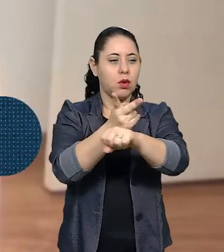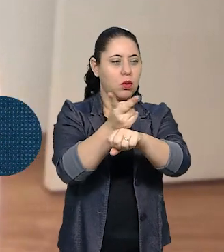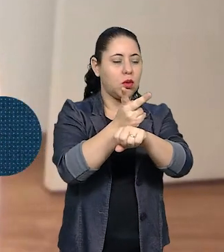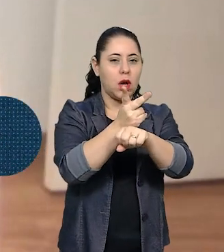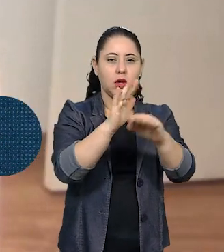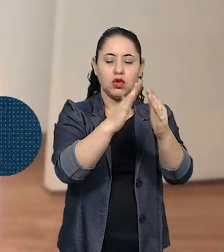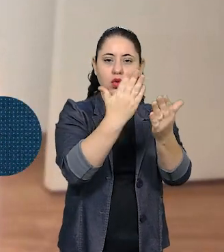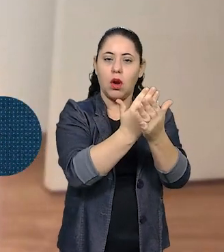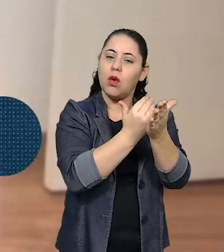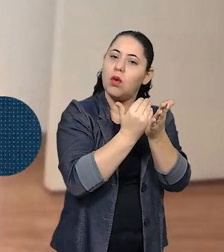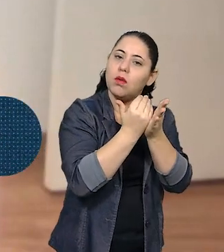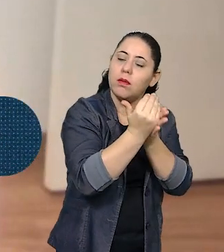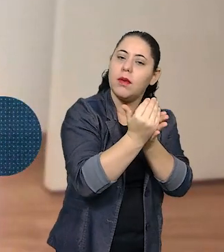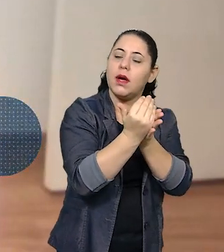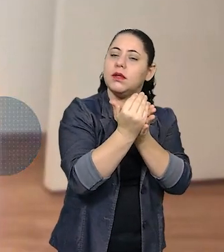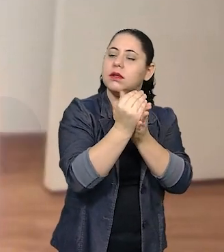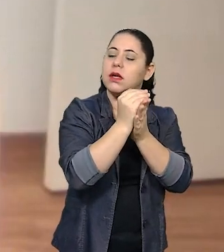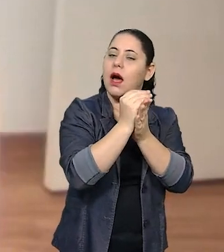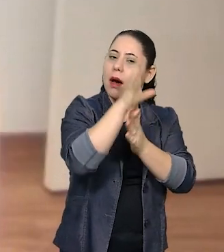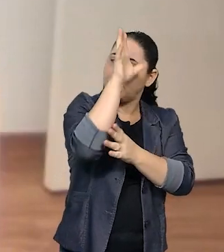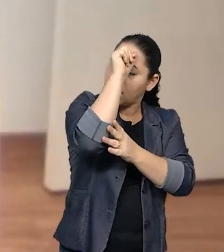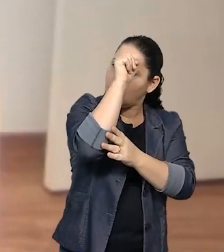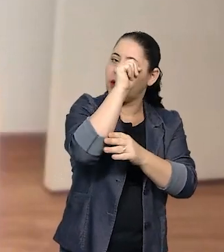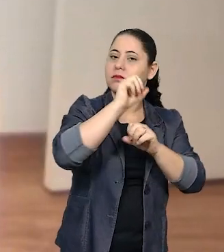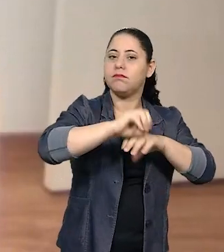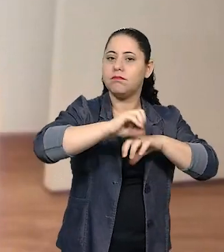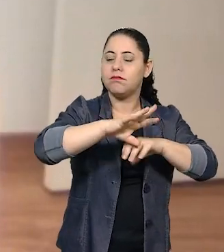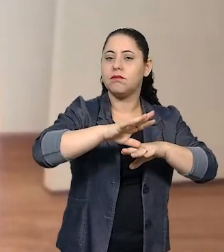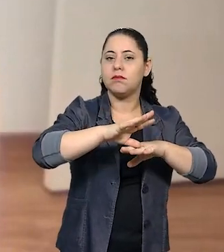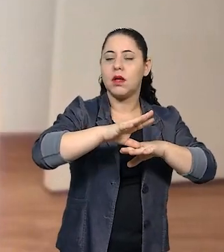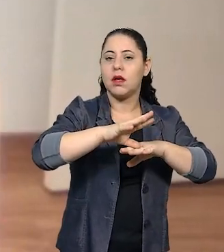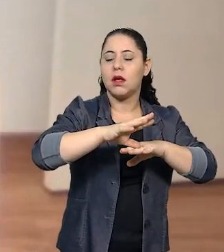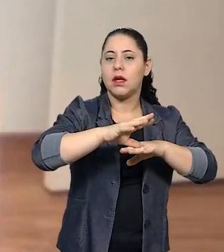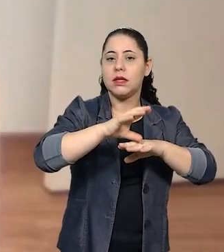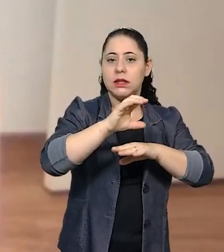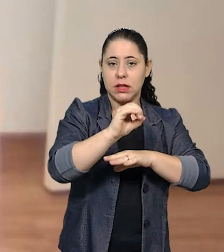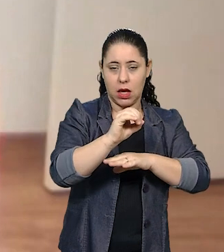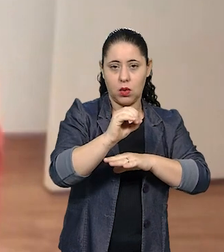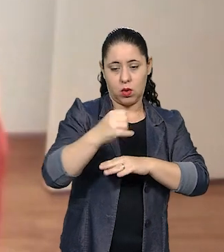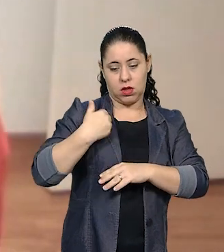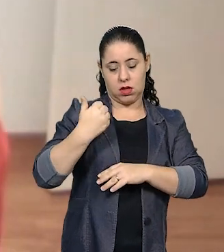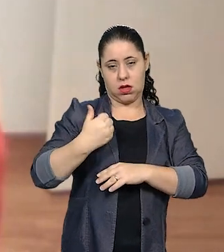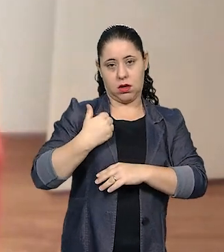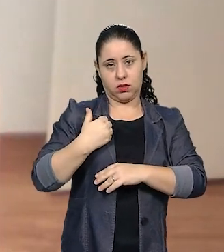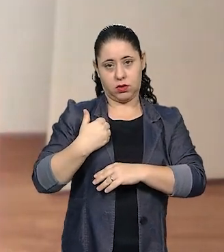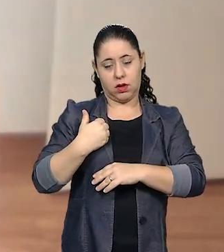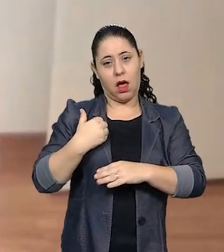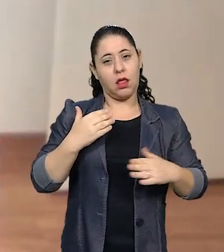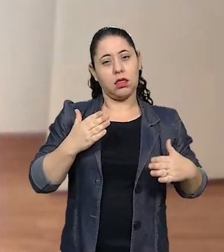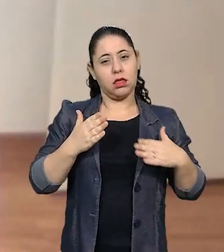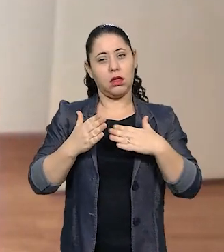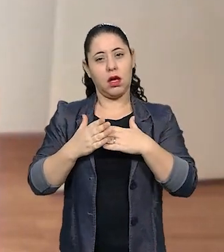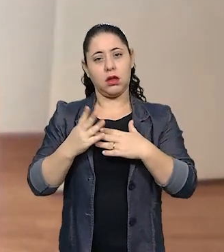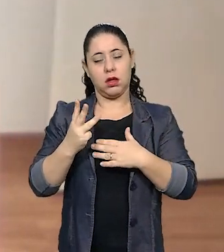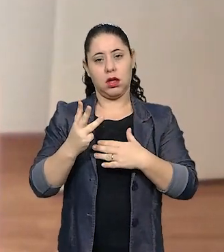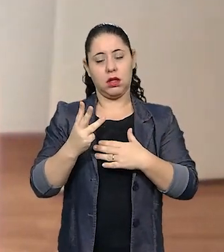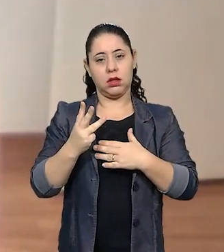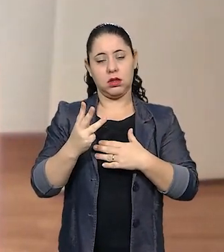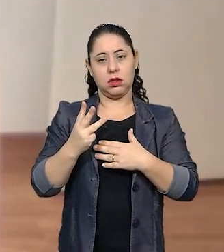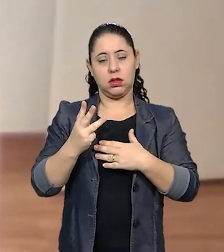um direito, né? A partir do momento em que a criança nasce, os pais podem muito bem procurar uma creche para que essa criança já inicie o processo